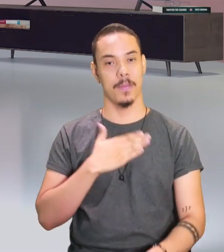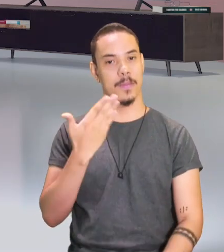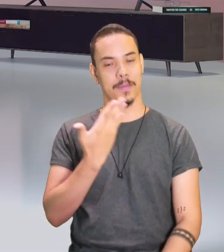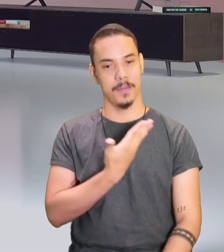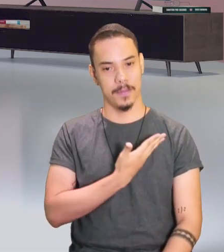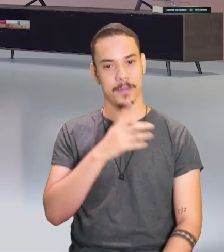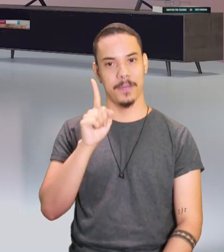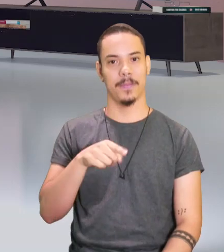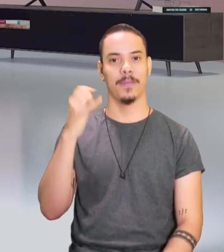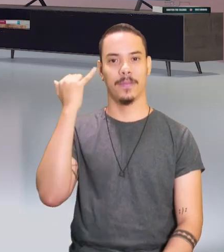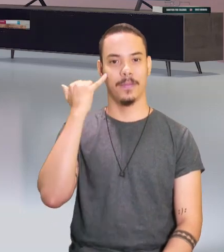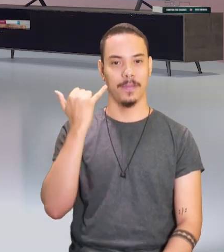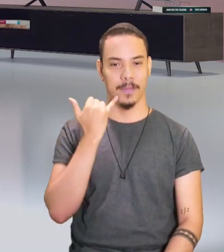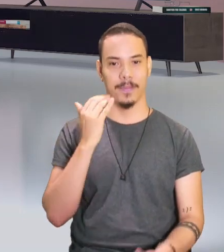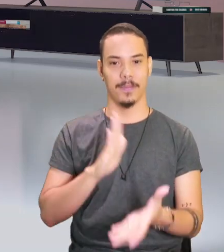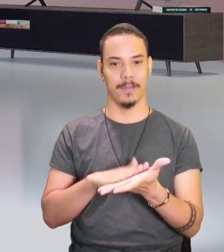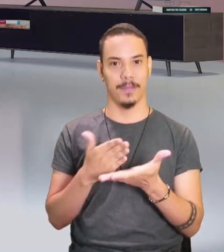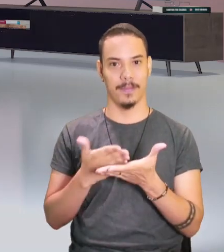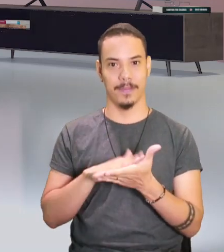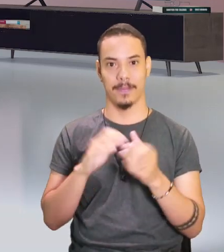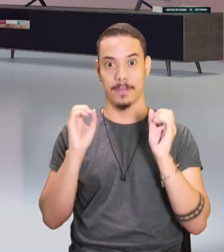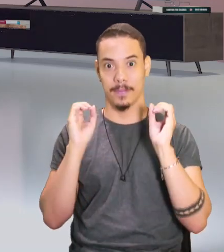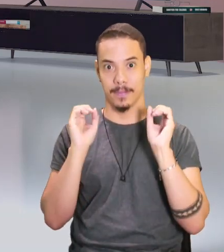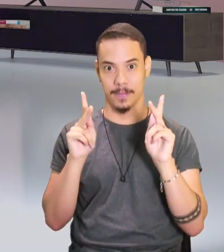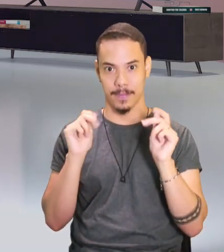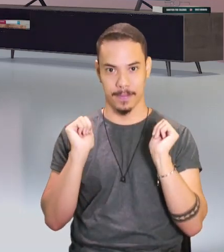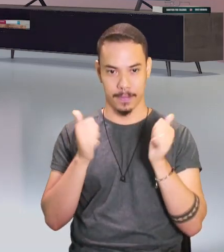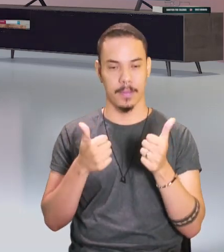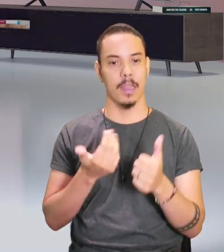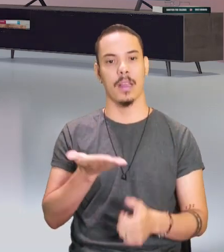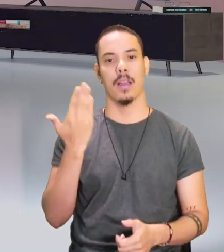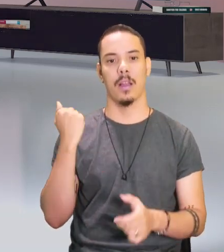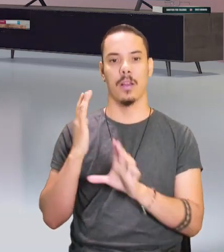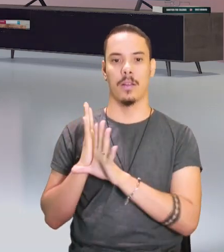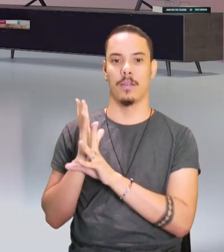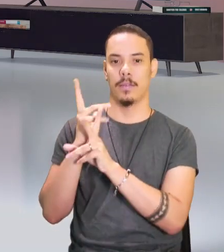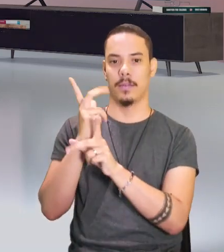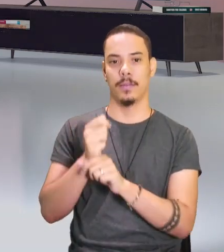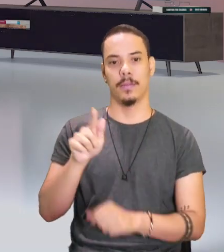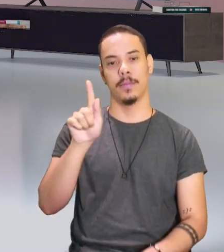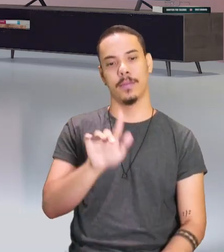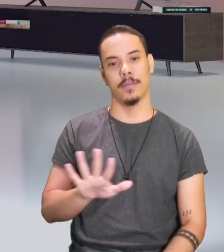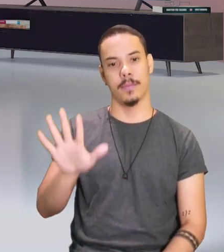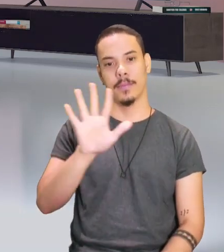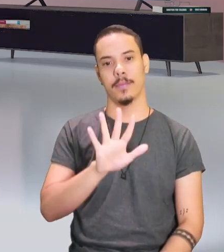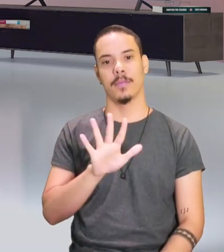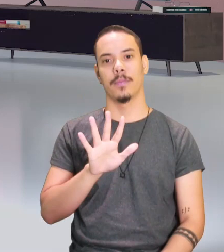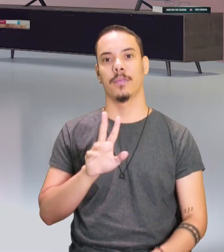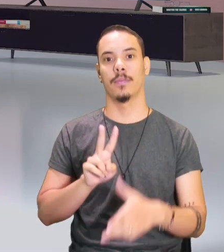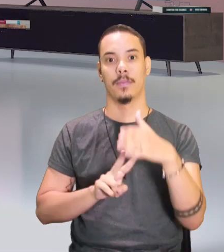amigo Victor, belezinha? Temos aqui a revisão geral da unidade 2, aula